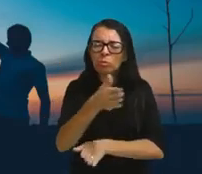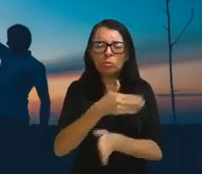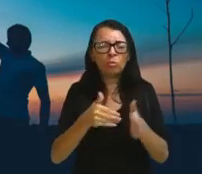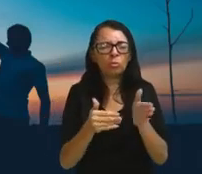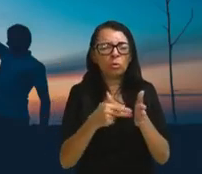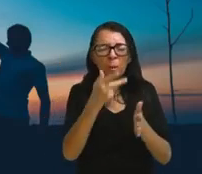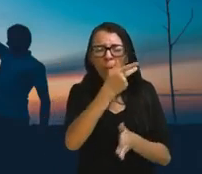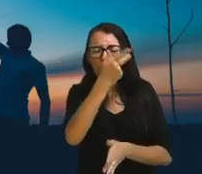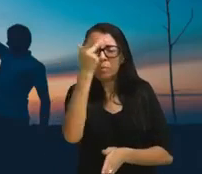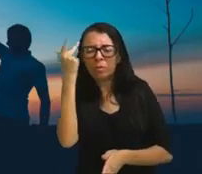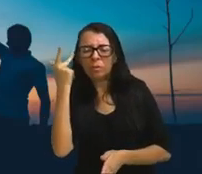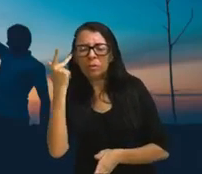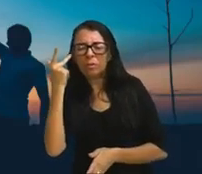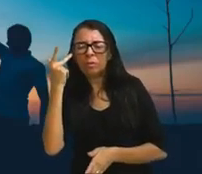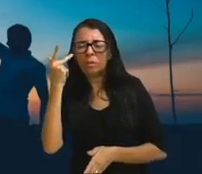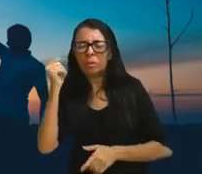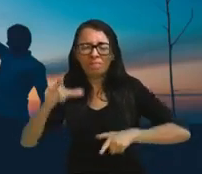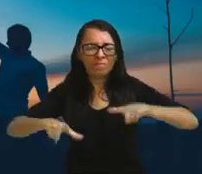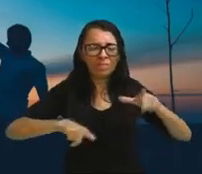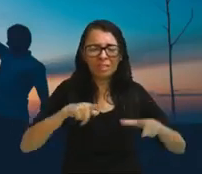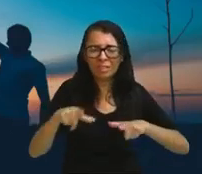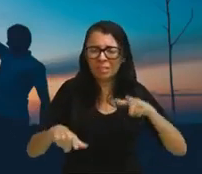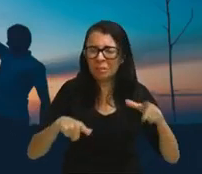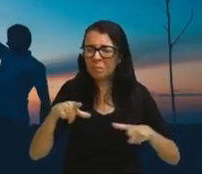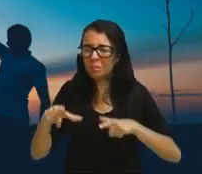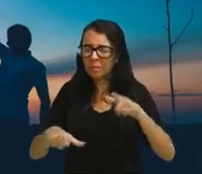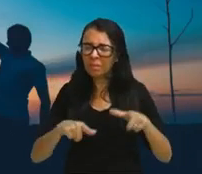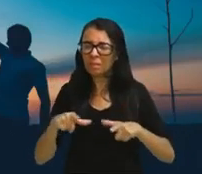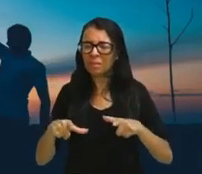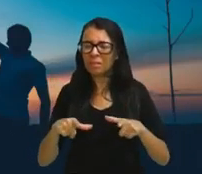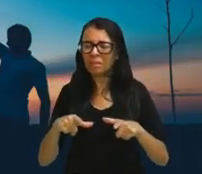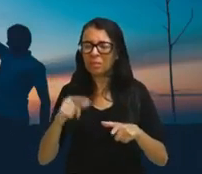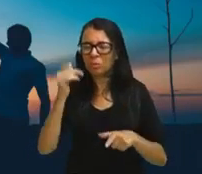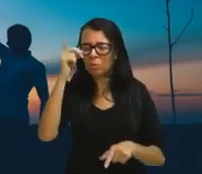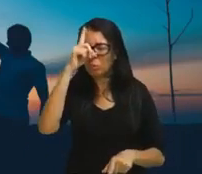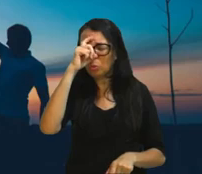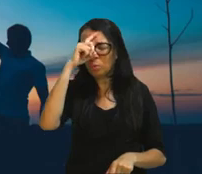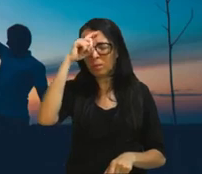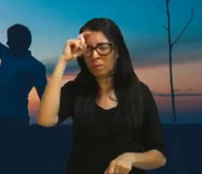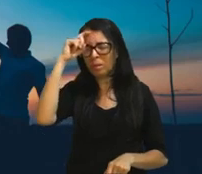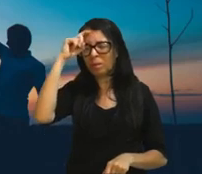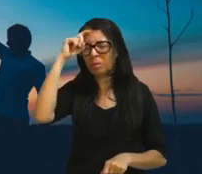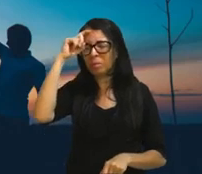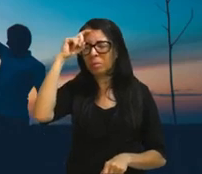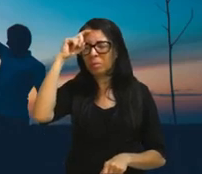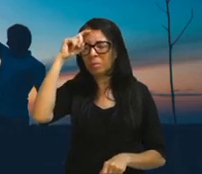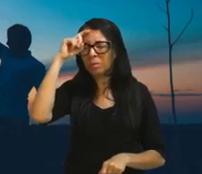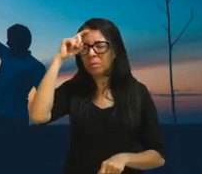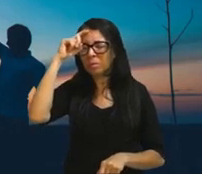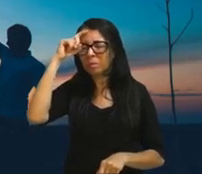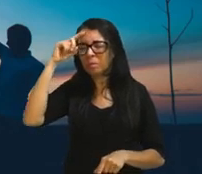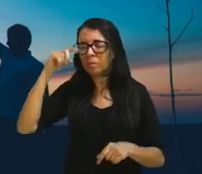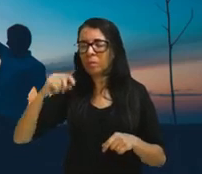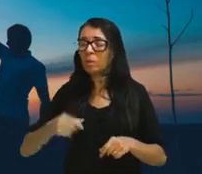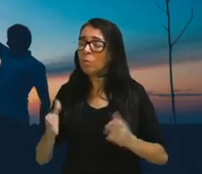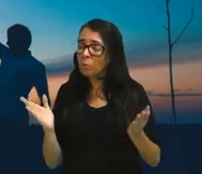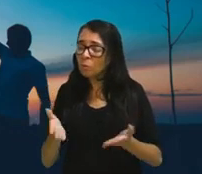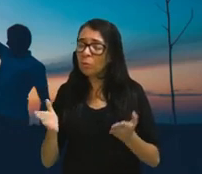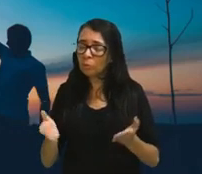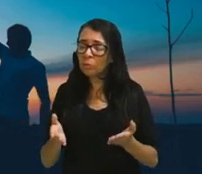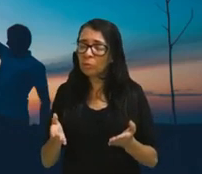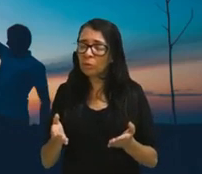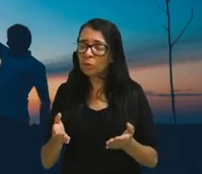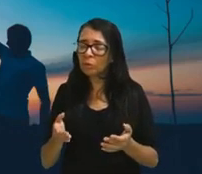dos enfermeiros, as enfermeiras, os que trabalham e atuam na enfermagem. Deus, com